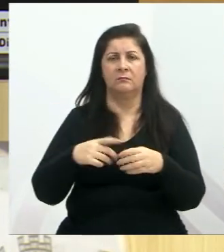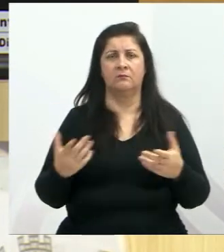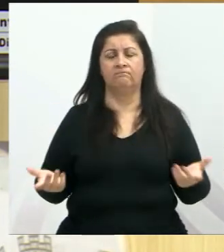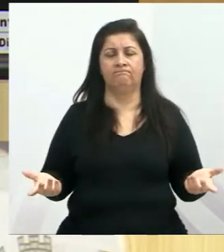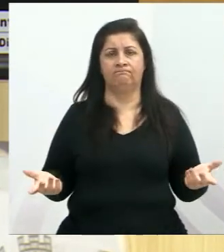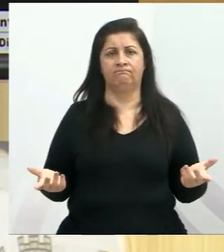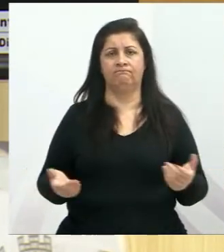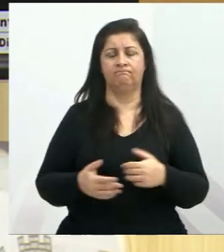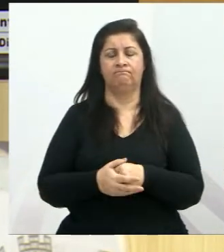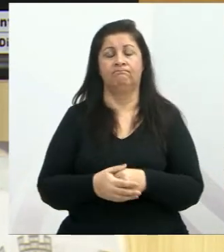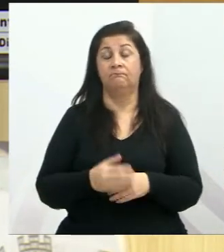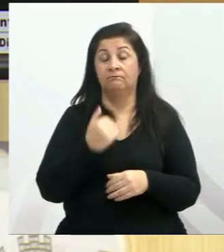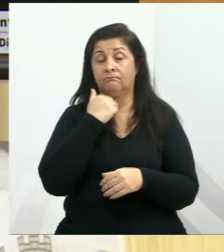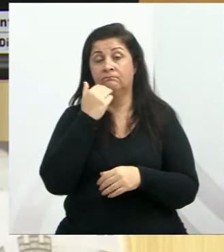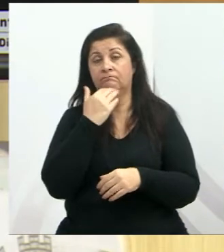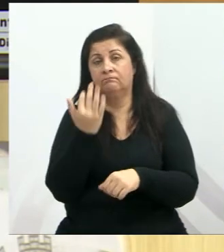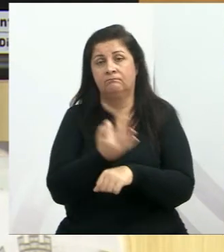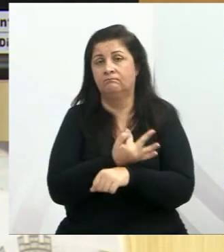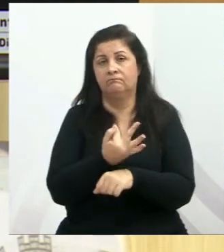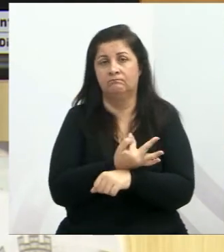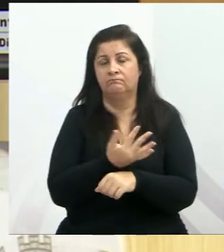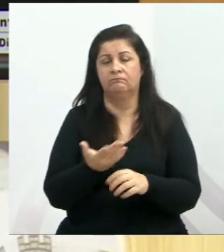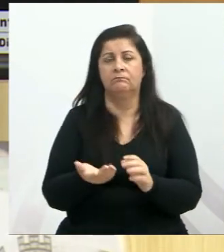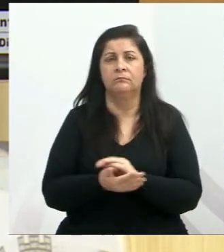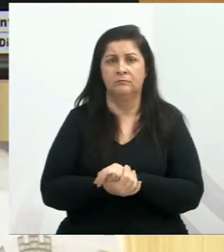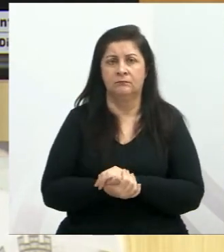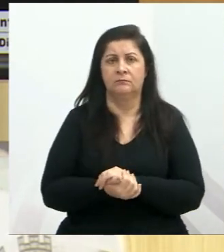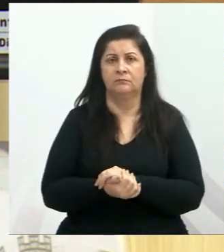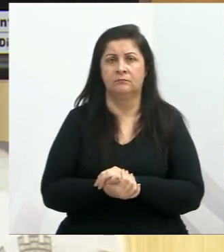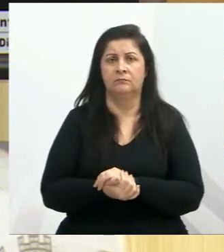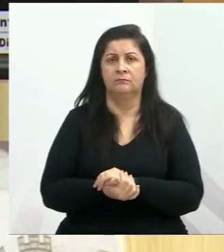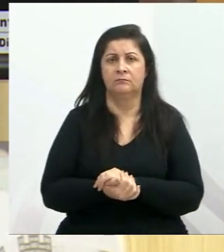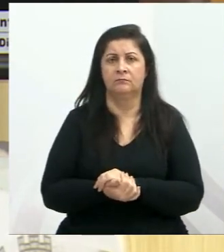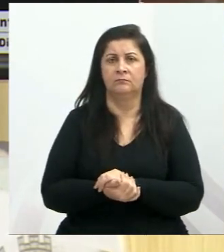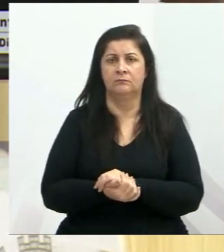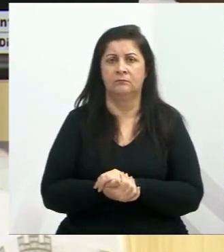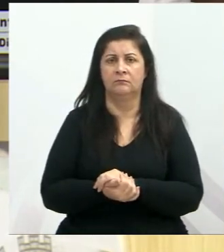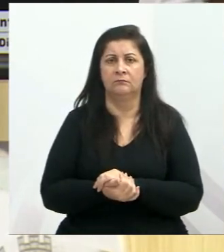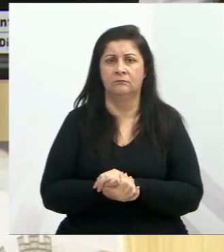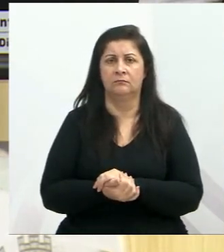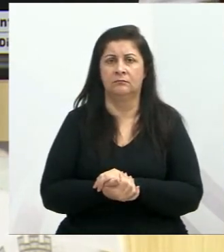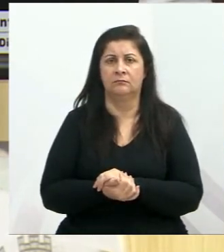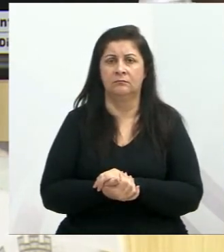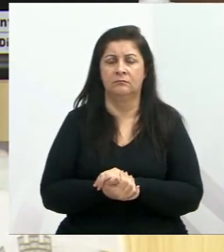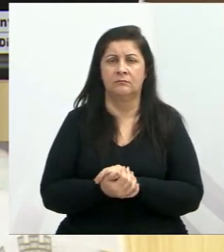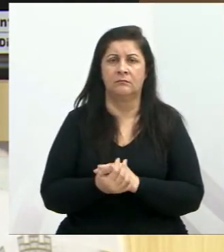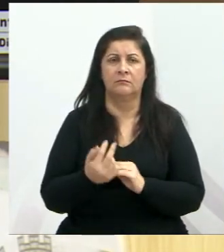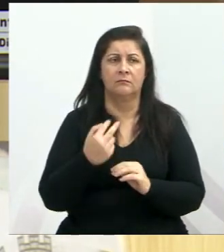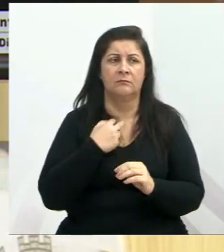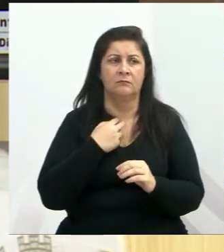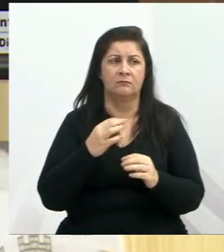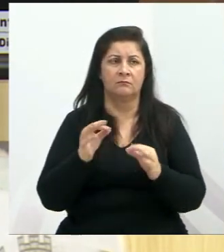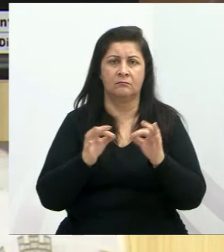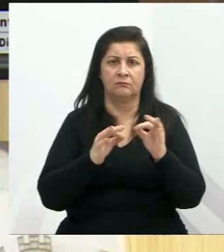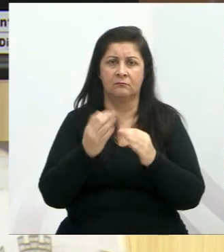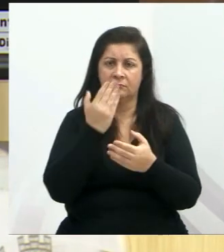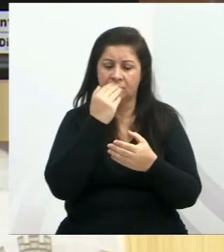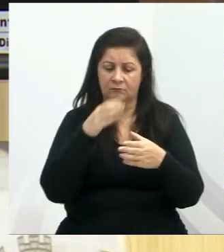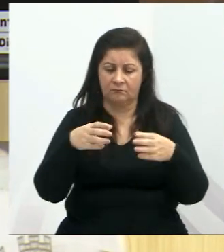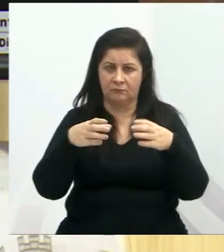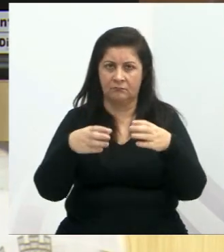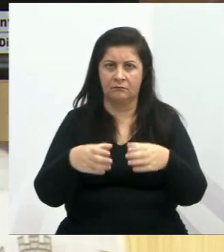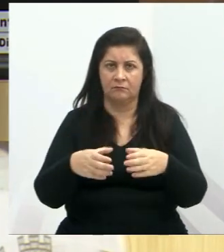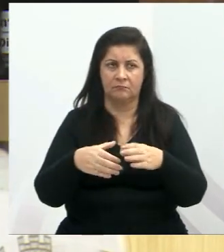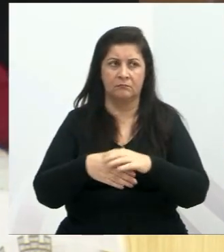que os comerciantes têm quebrado. Nem preparar a marmita eles podem. Senhor presidente, só para terminar,